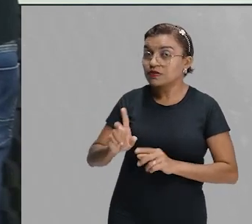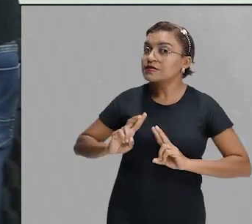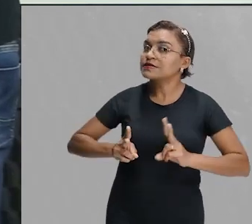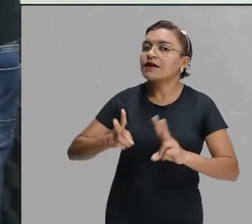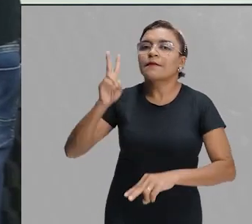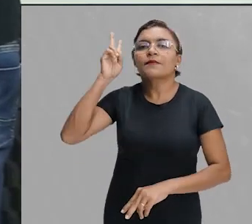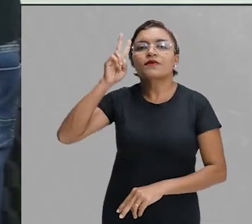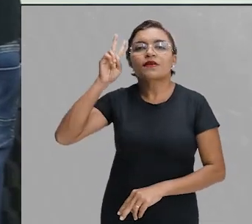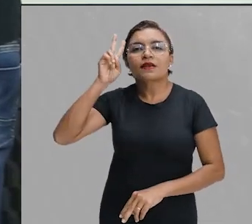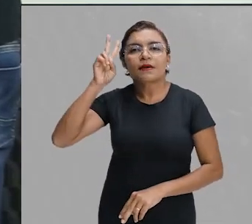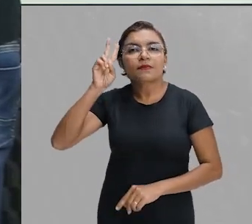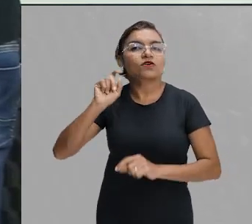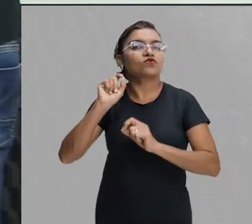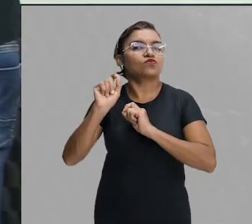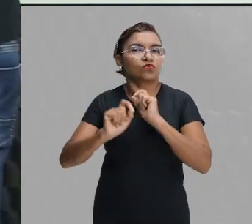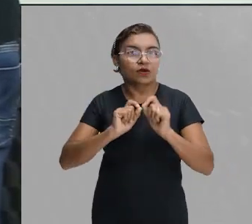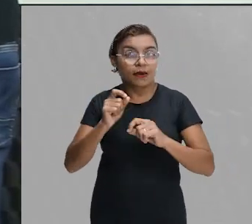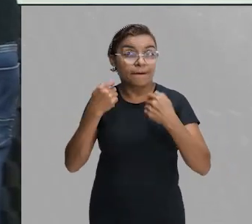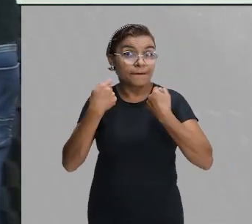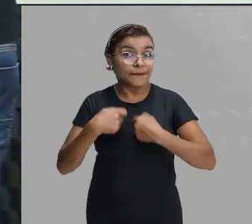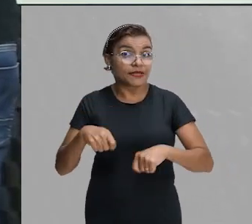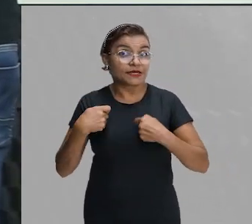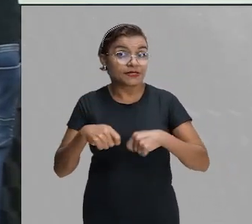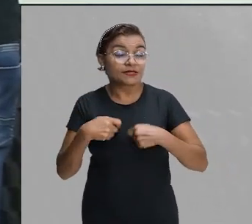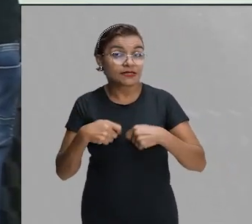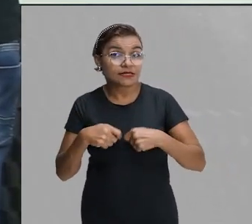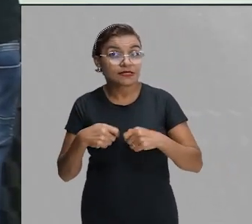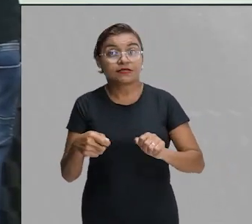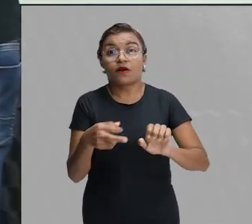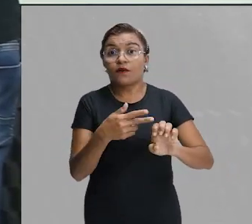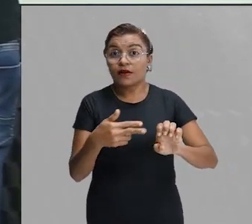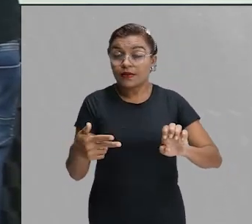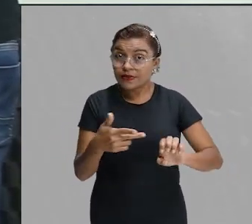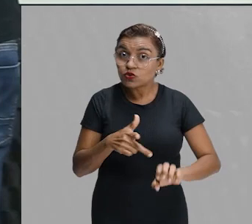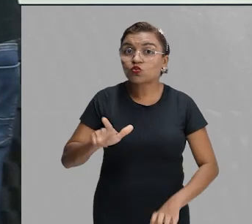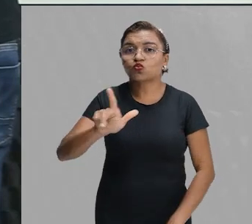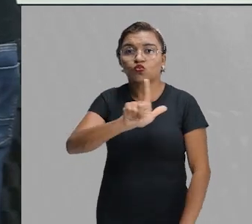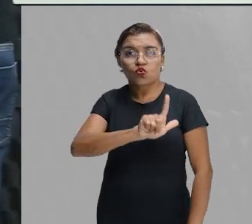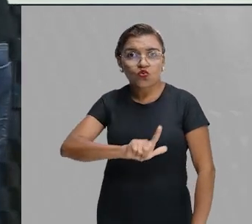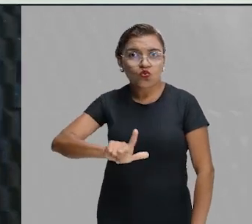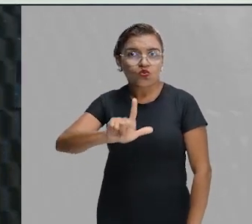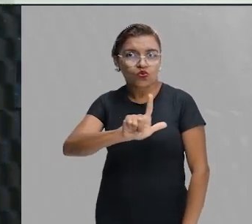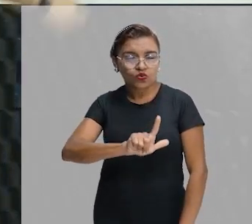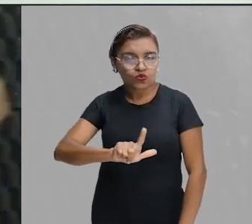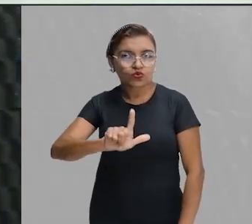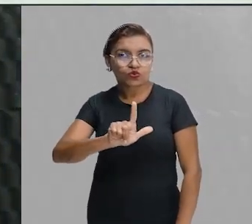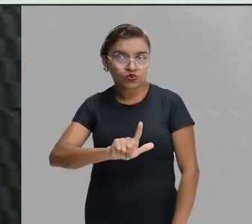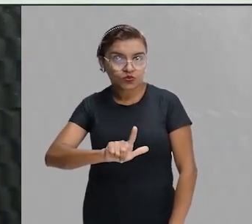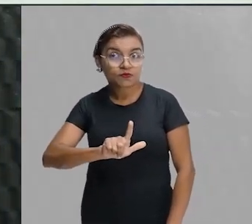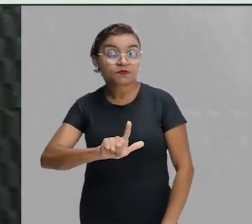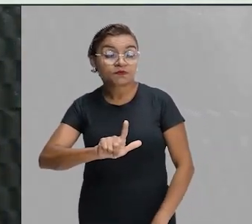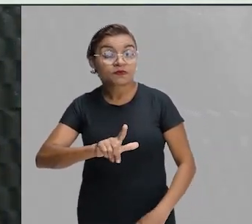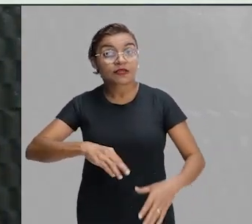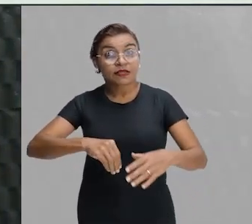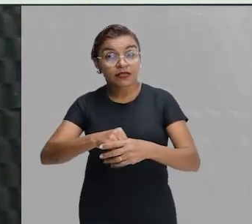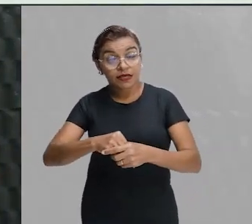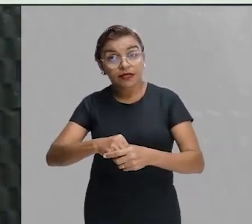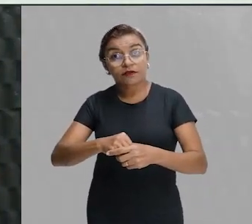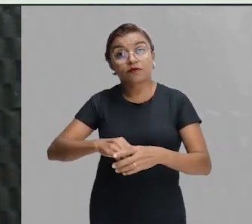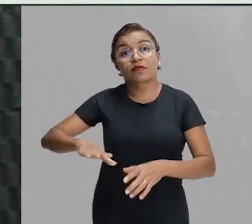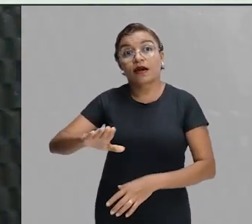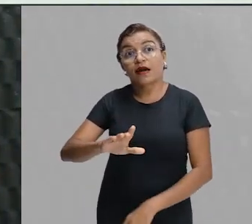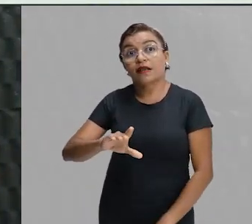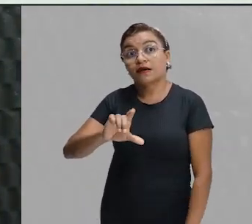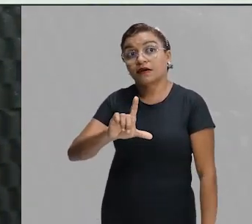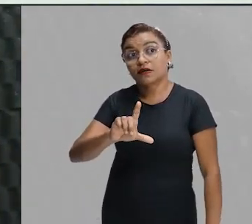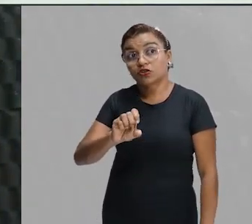lembrando, precisam de elementos lógicos, os silogismos, para que